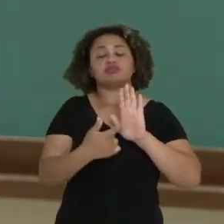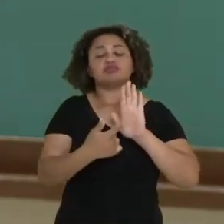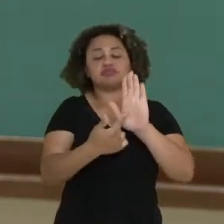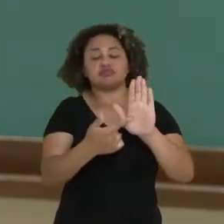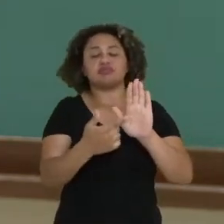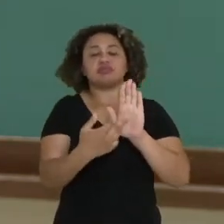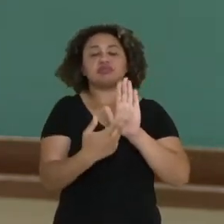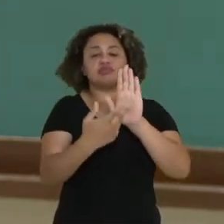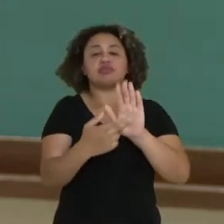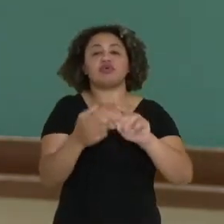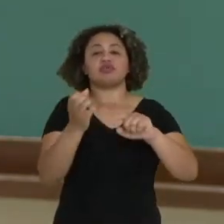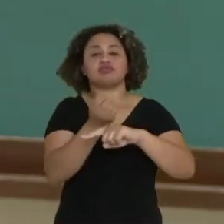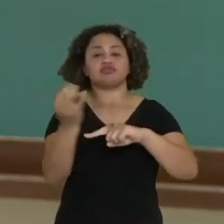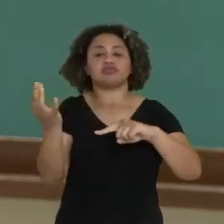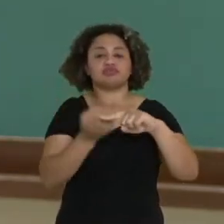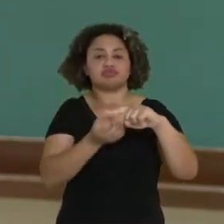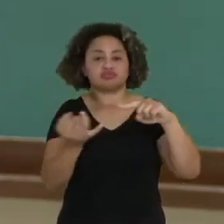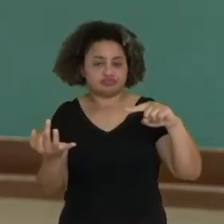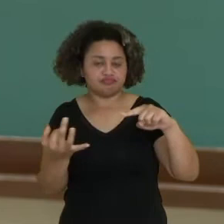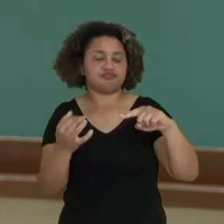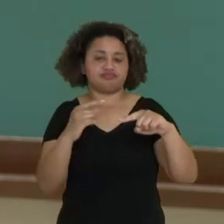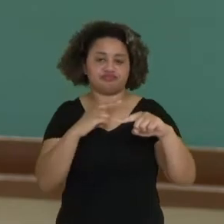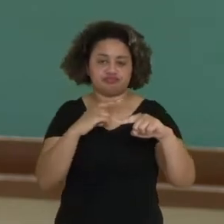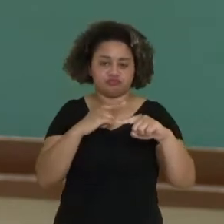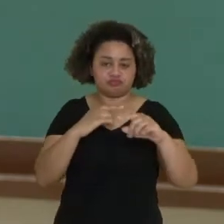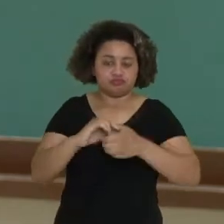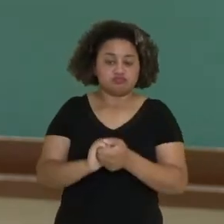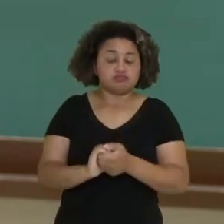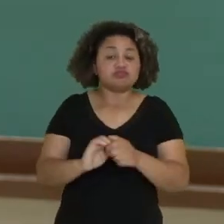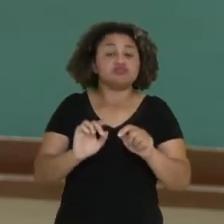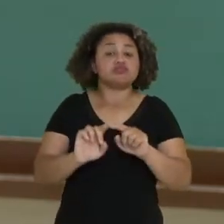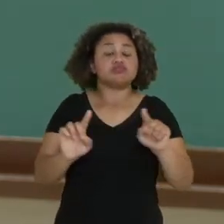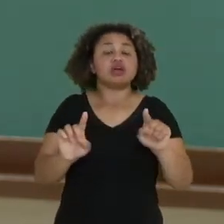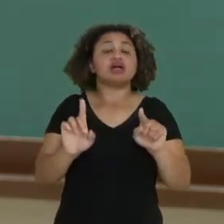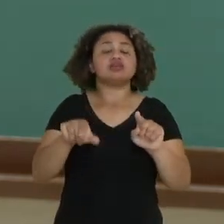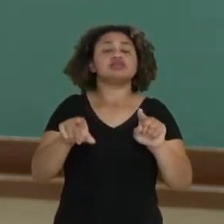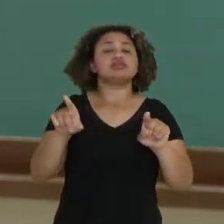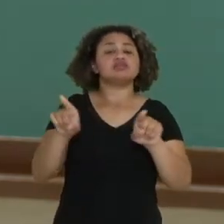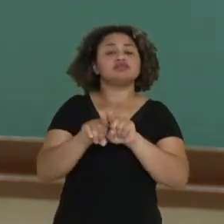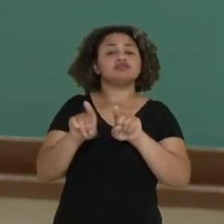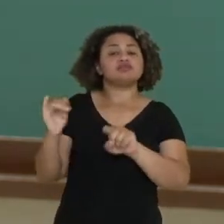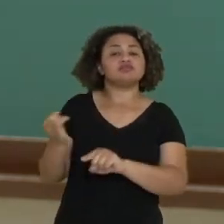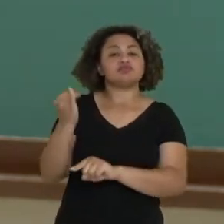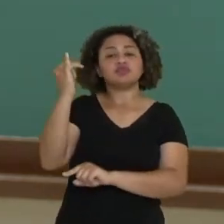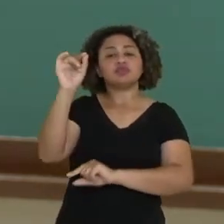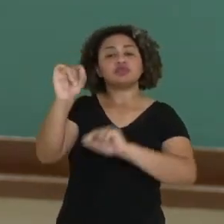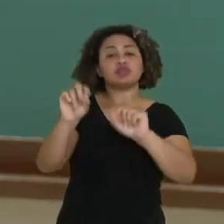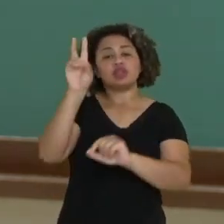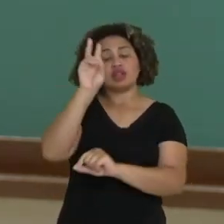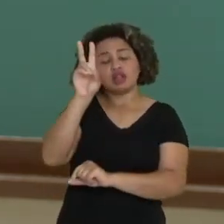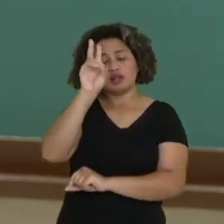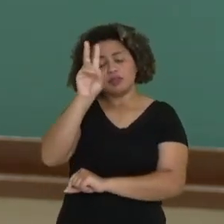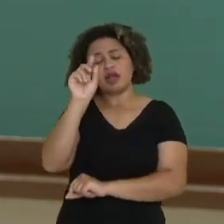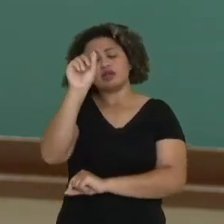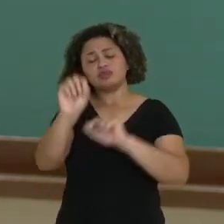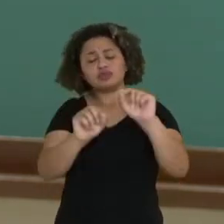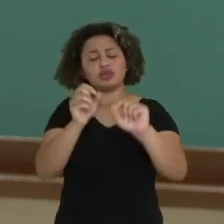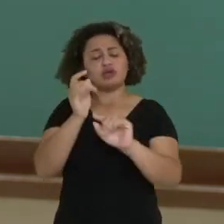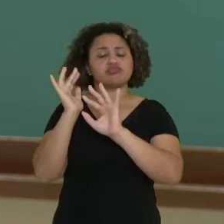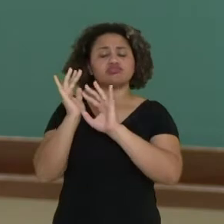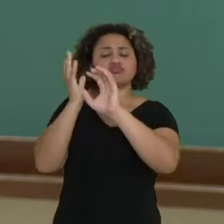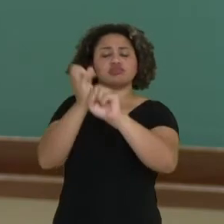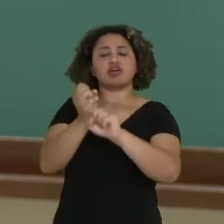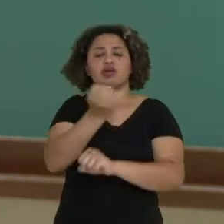sua representação fracionária. Mas antes, é importante recordarmos sobre